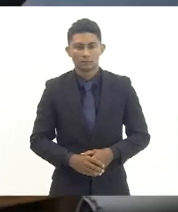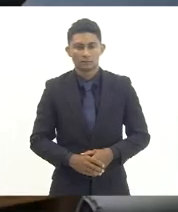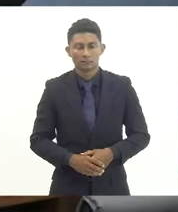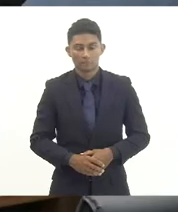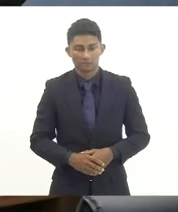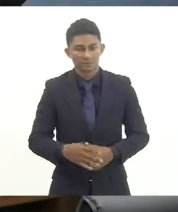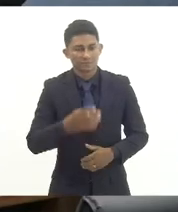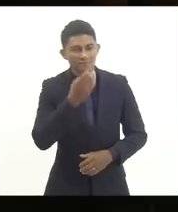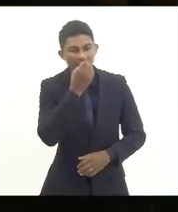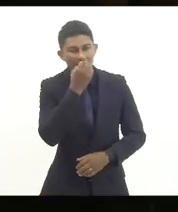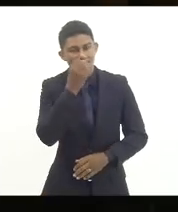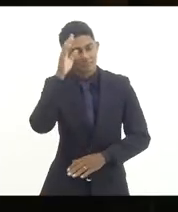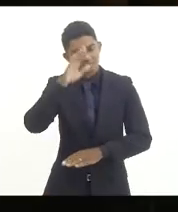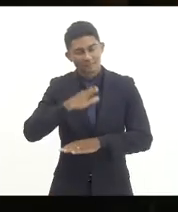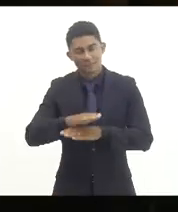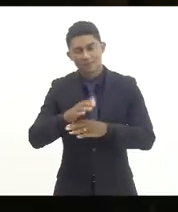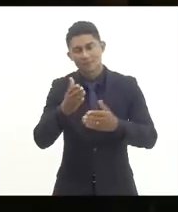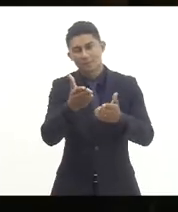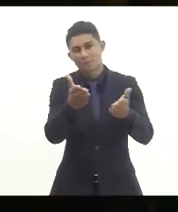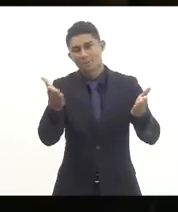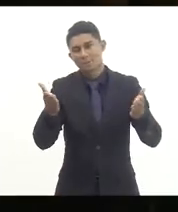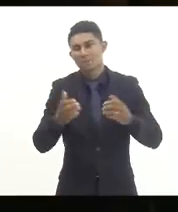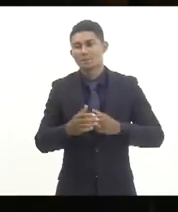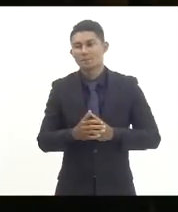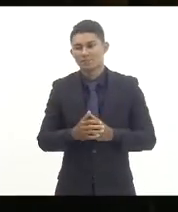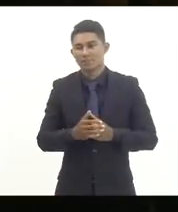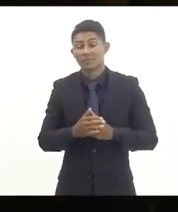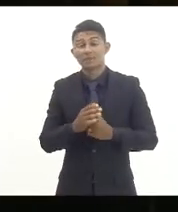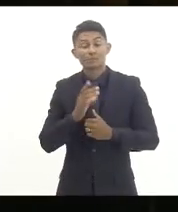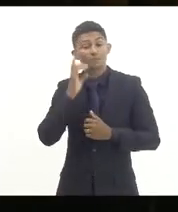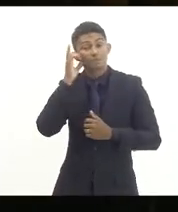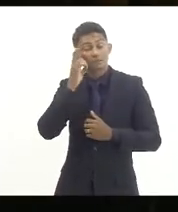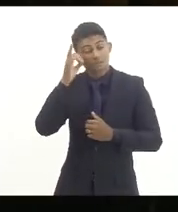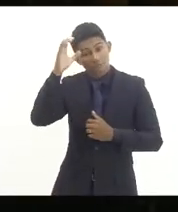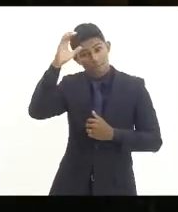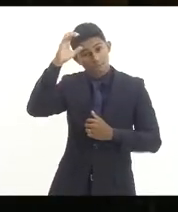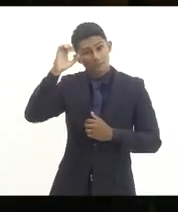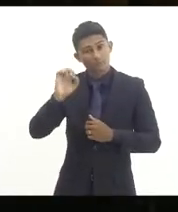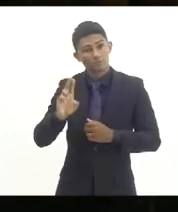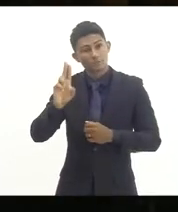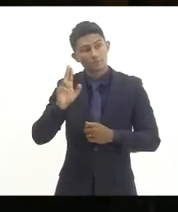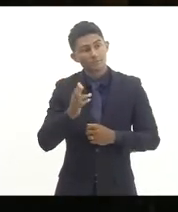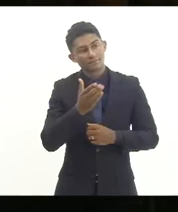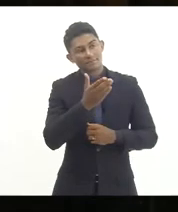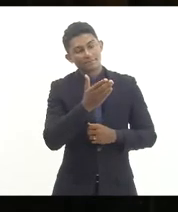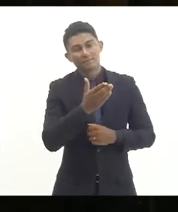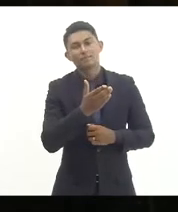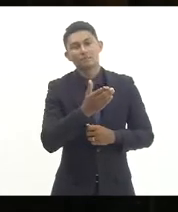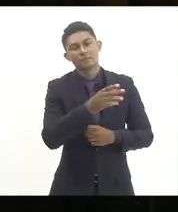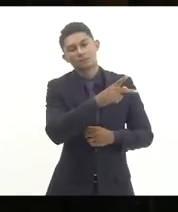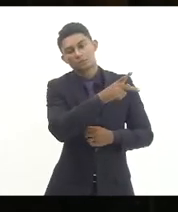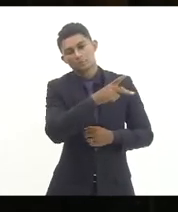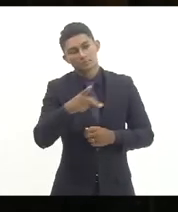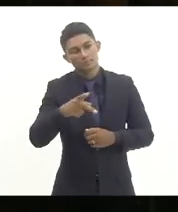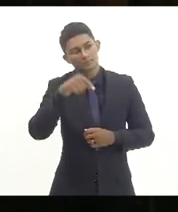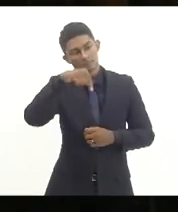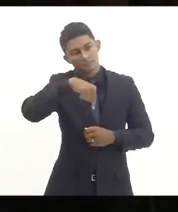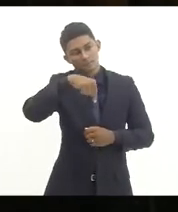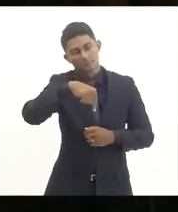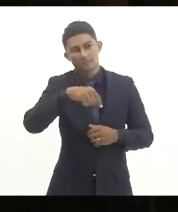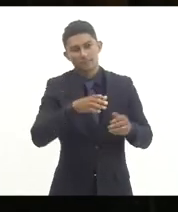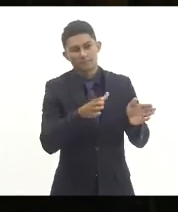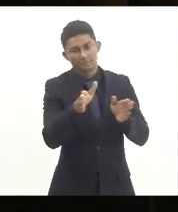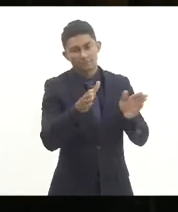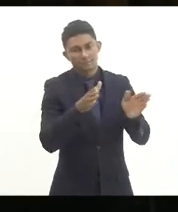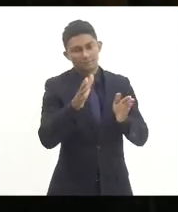Uma boa tarde a todos e a todas. Uma boa tarde, nobre deputada Tia Ju, que preside esse